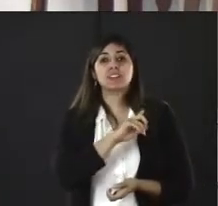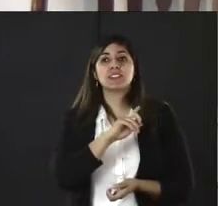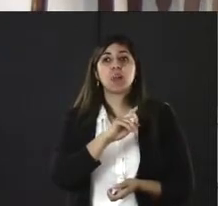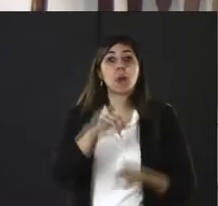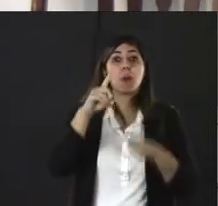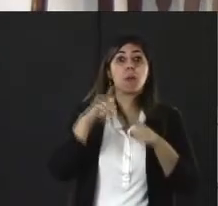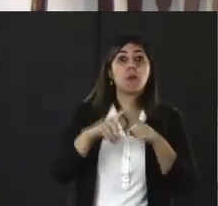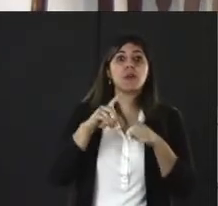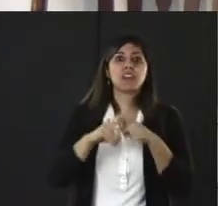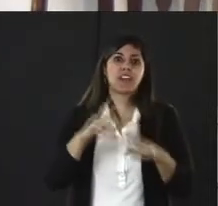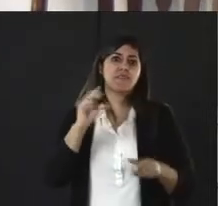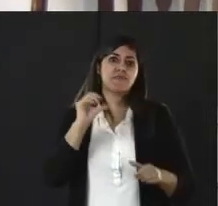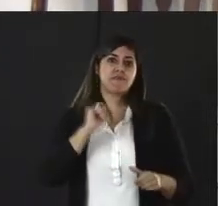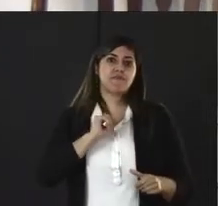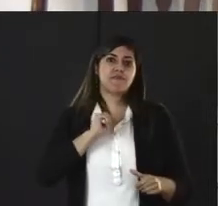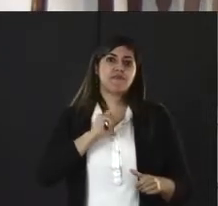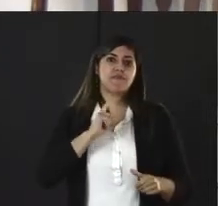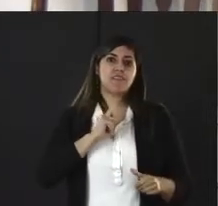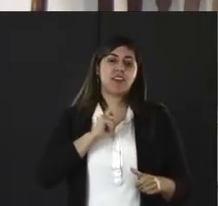motivação